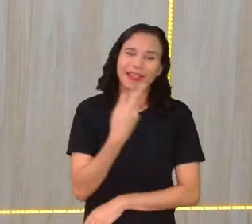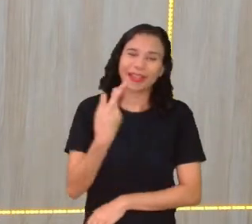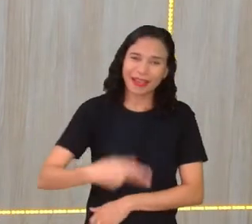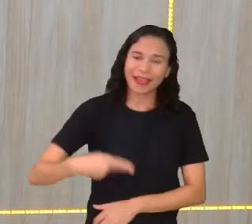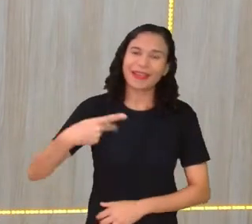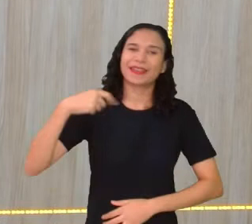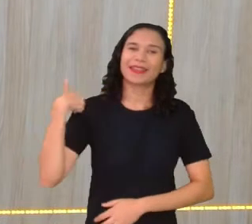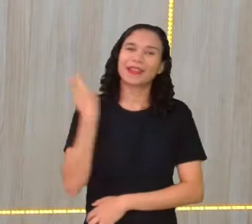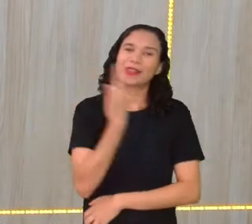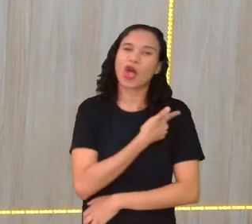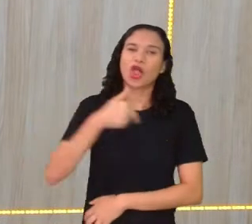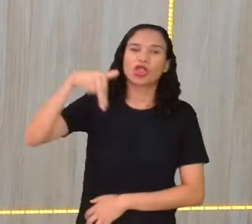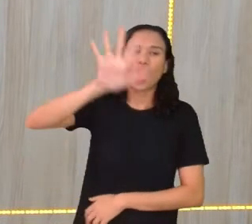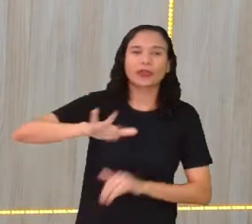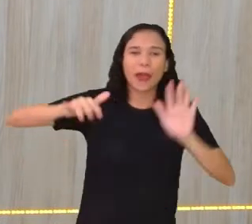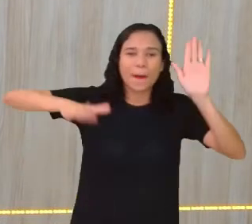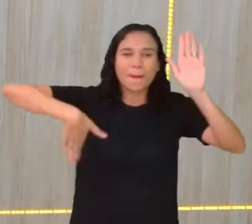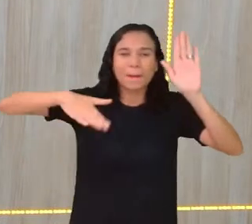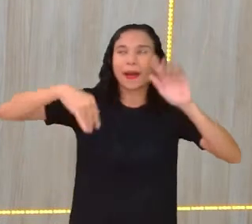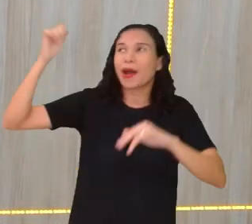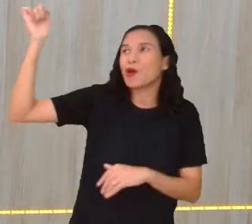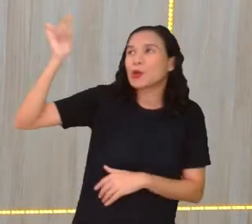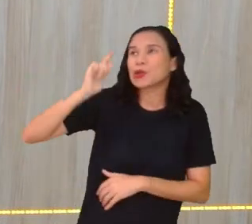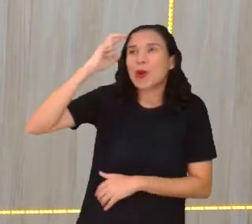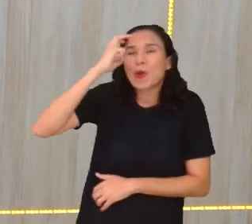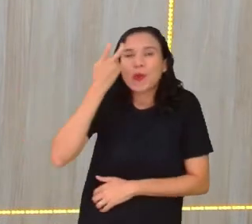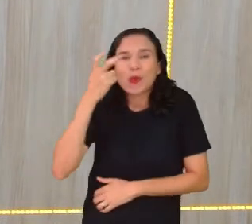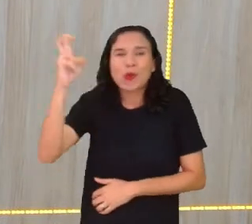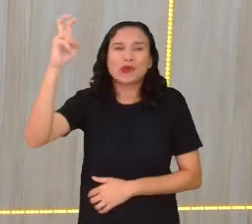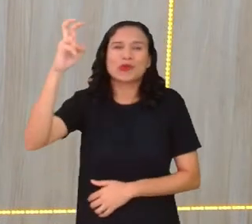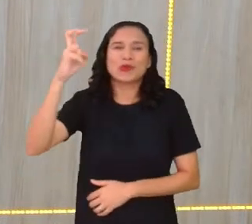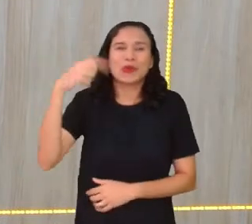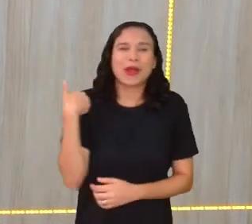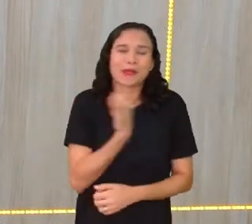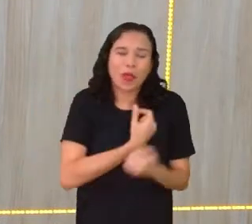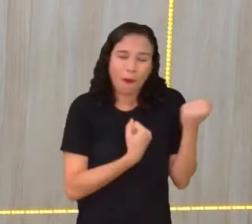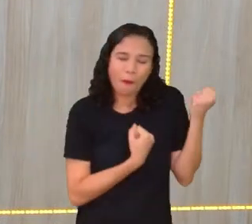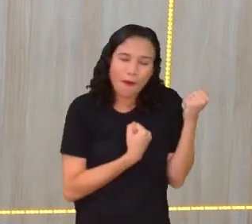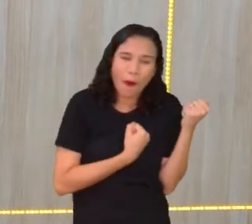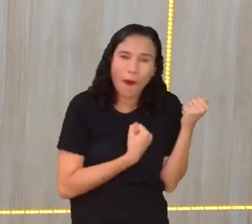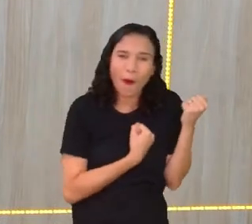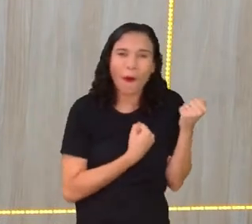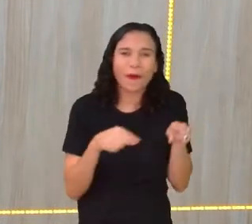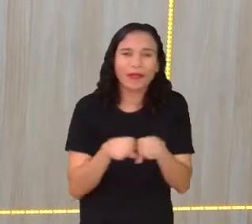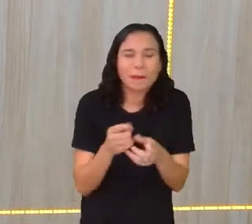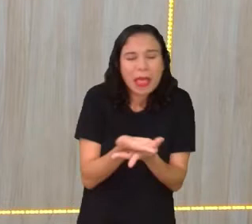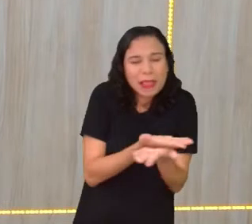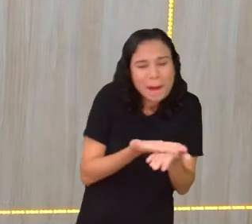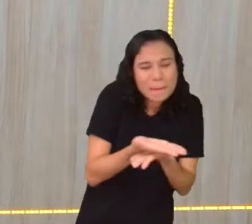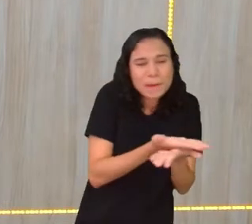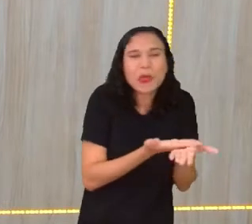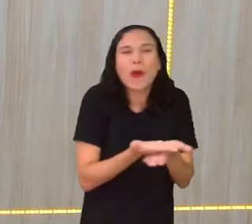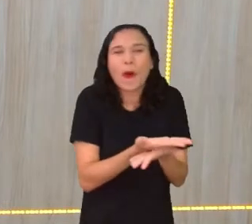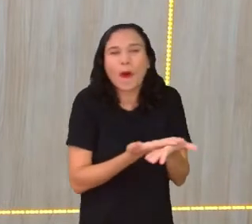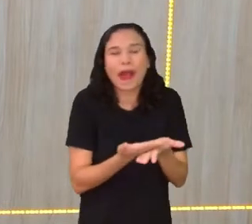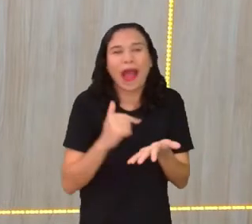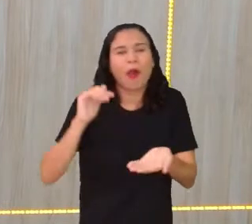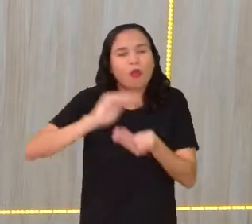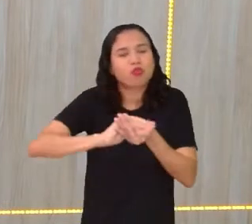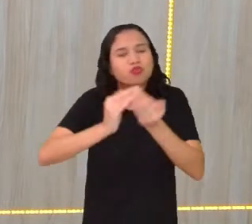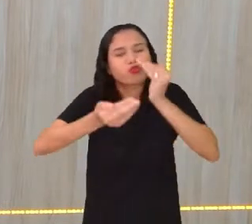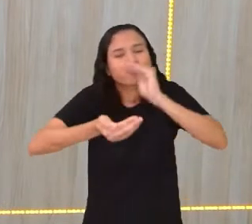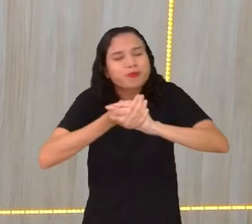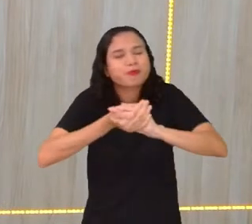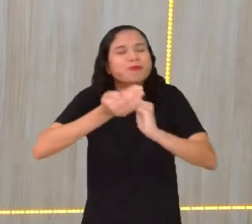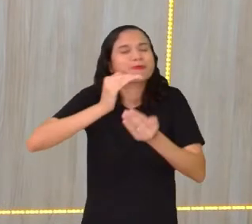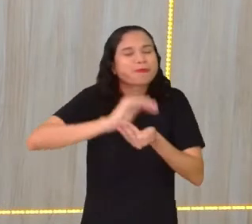com as nossas praias, o sol, a nossa cultura, o nosso forró, a nossa tapioca, né? O nosso